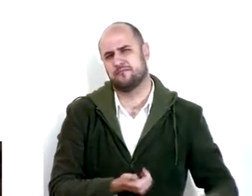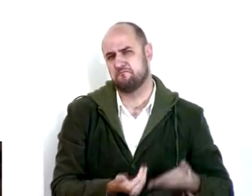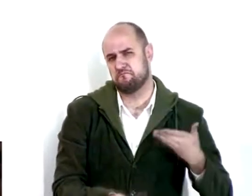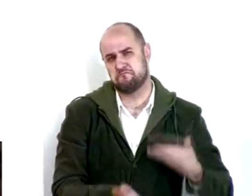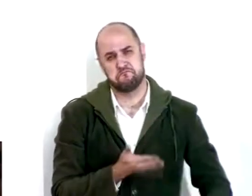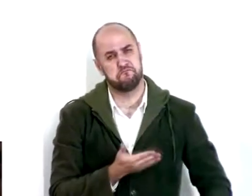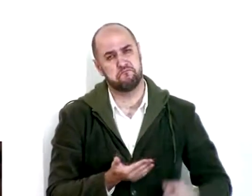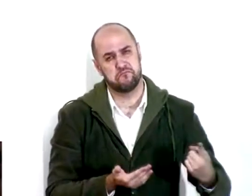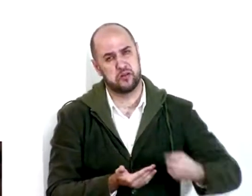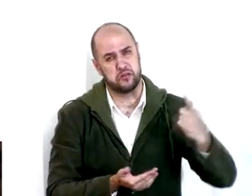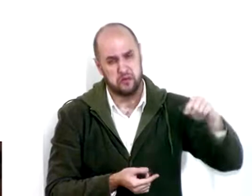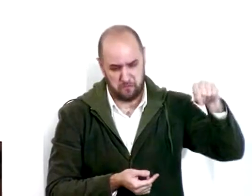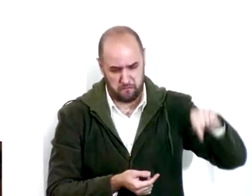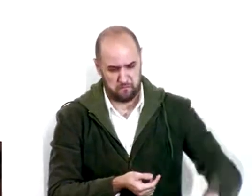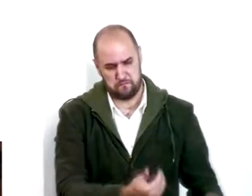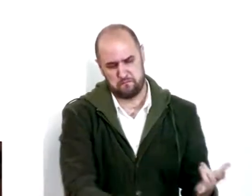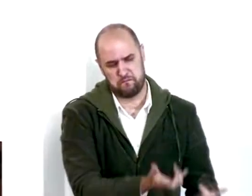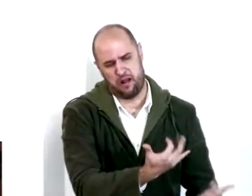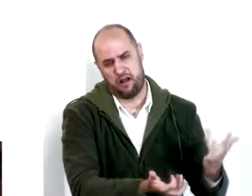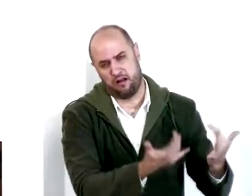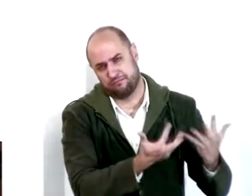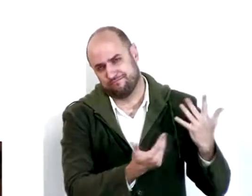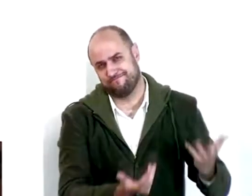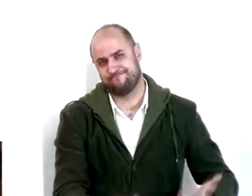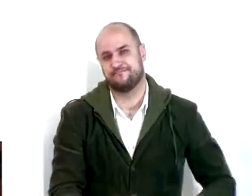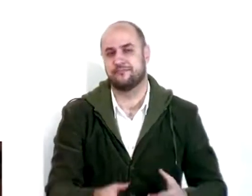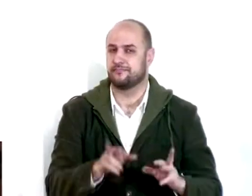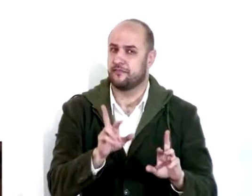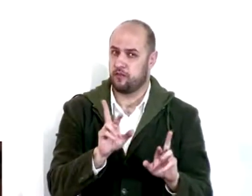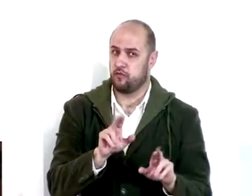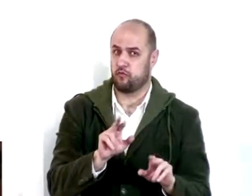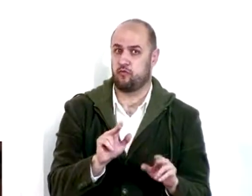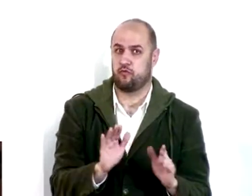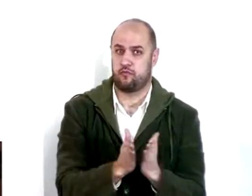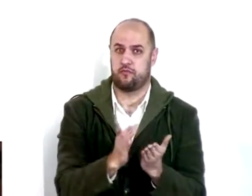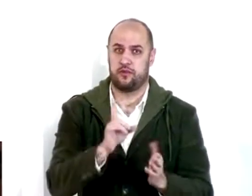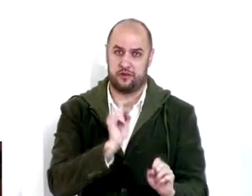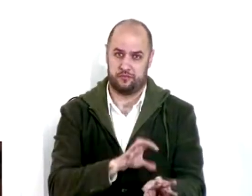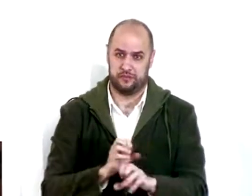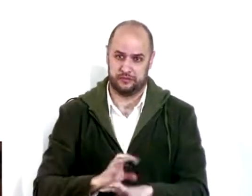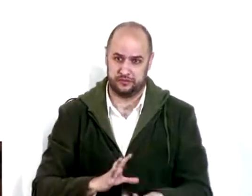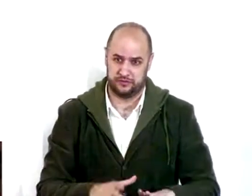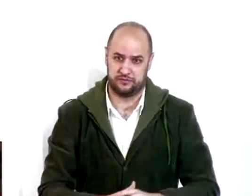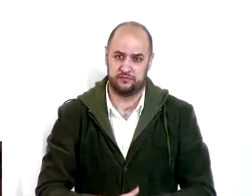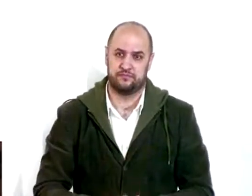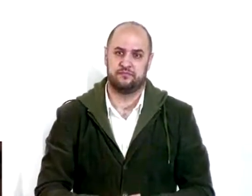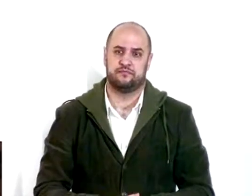ao fogo do inferno, como nos ensina a Escritura Sagrada.